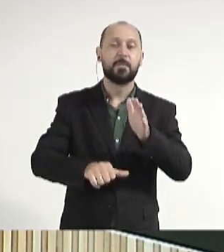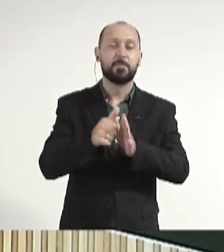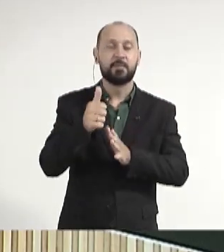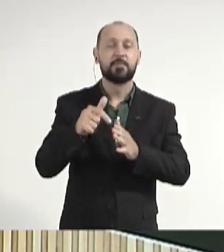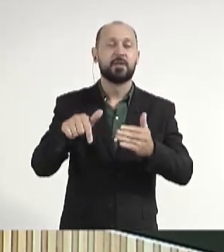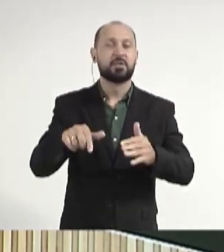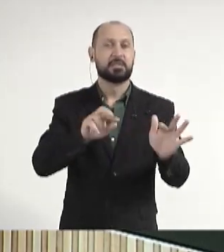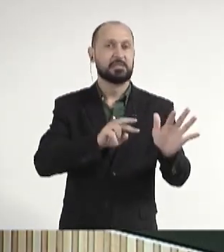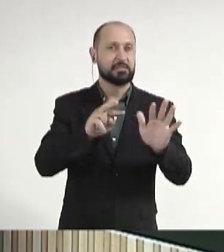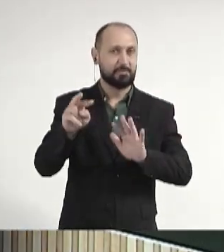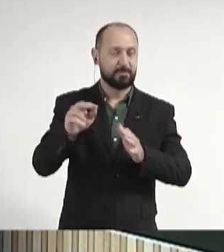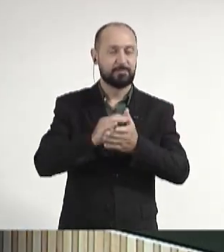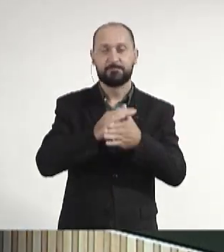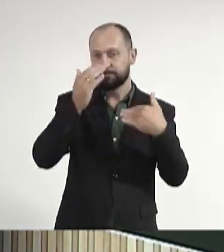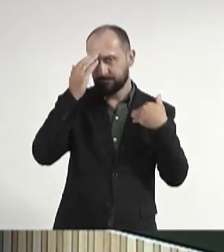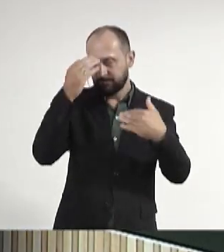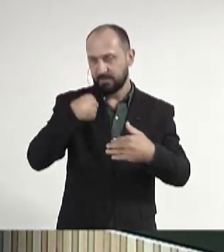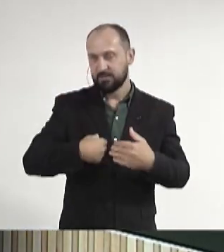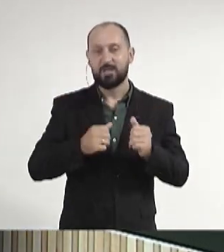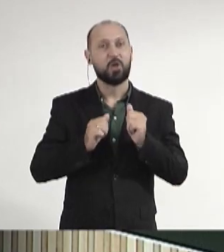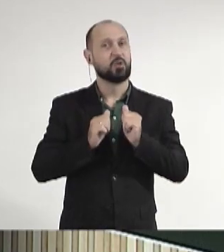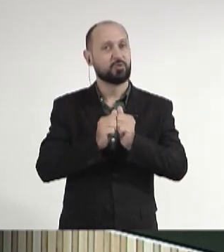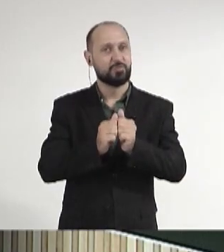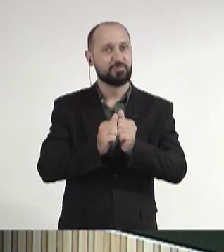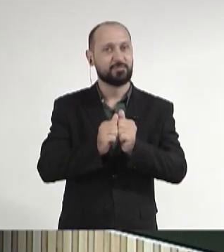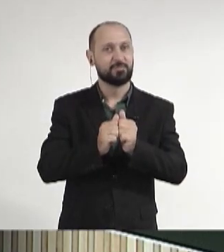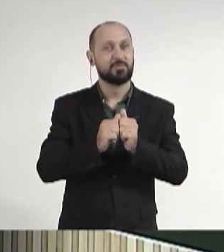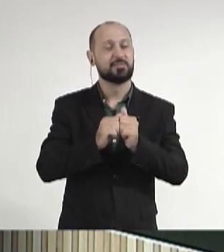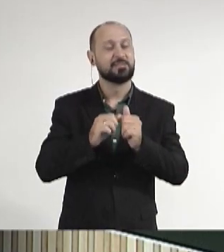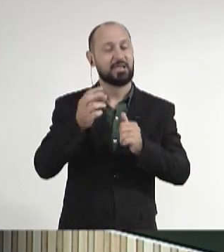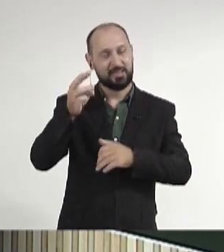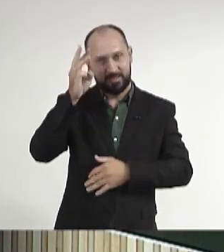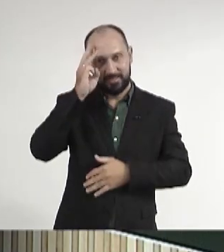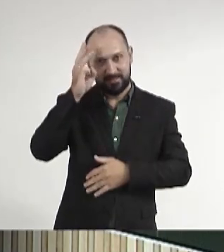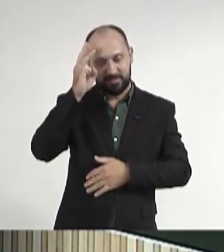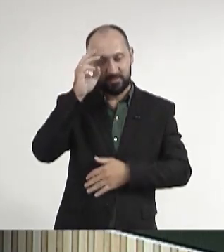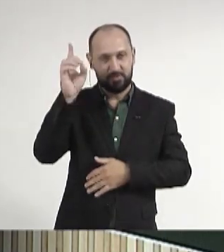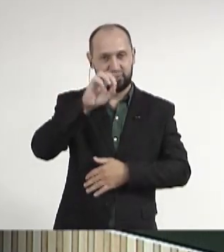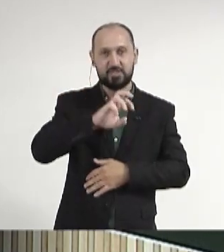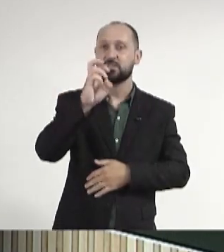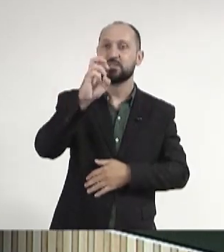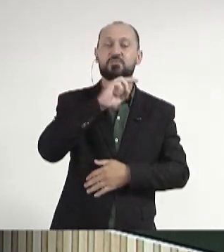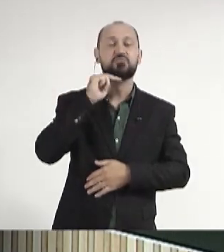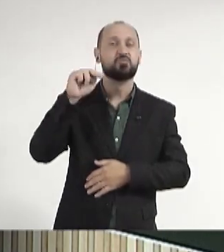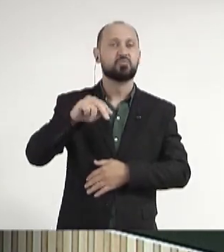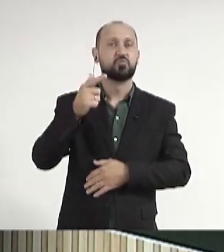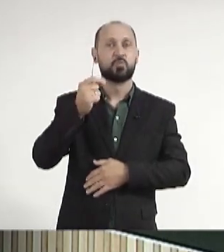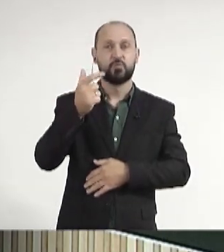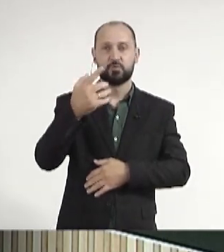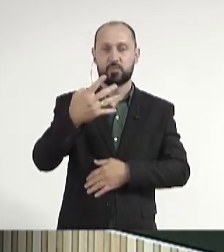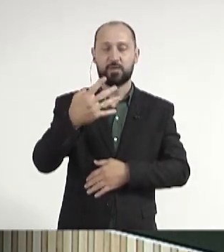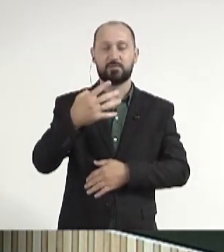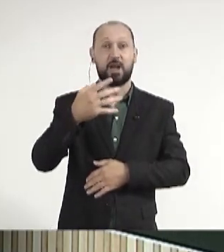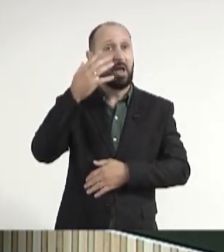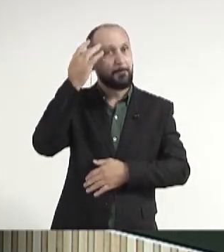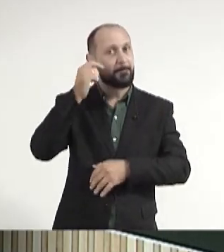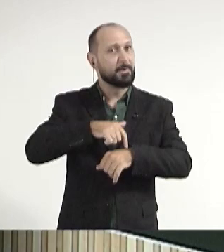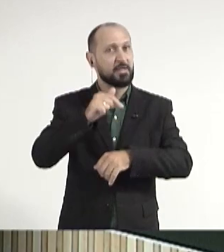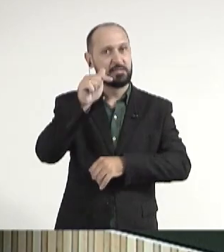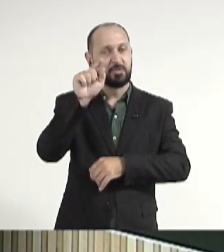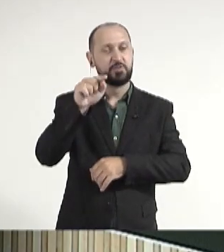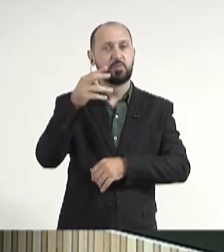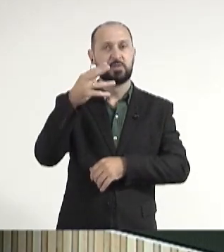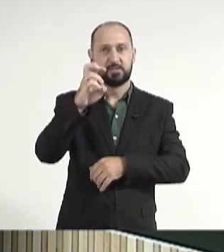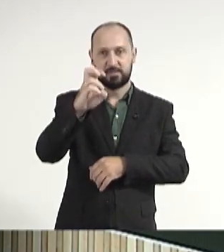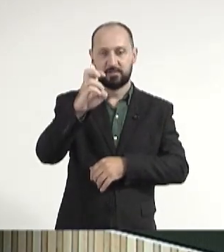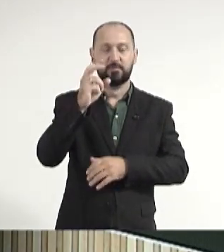primeira edição da semana. Agradecendo muito a sua companhia já nessa terça-feira, 5 de novembro de 2024. Amanhã,